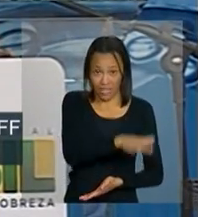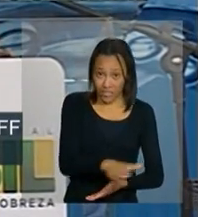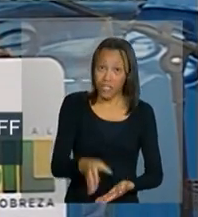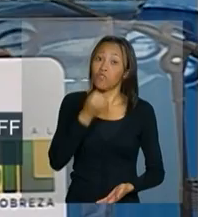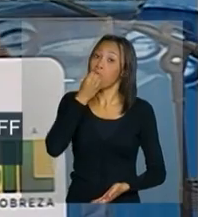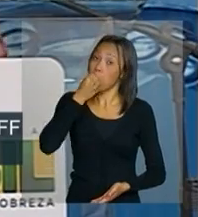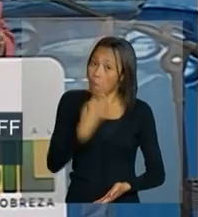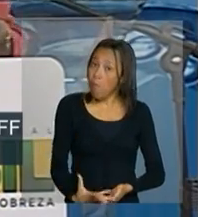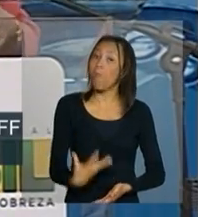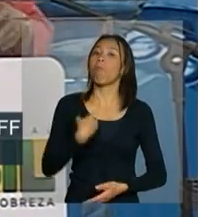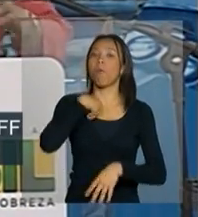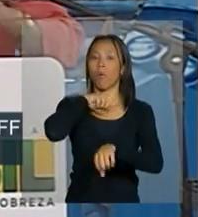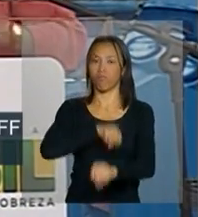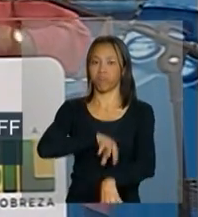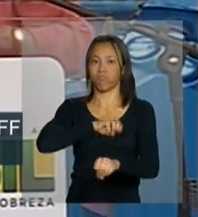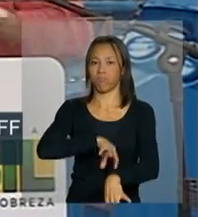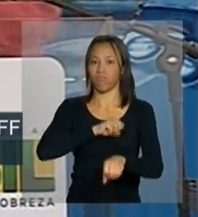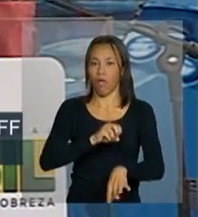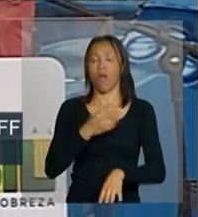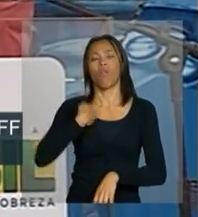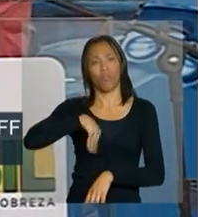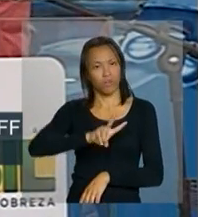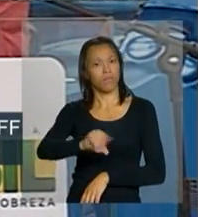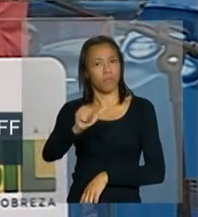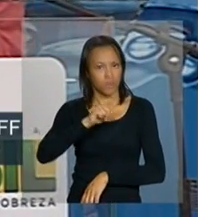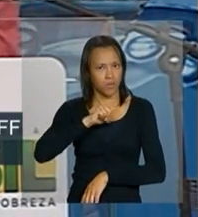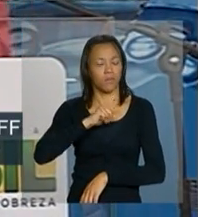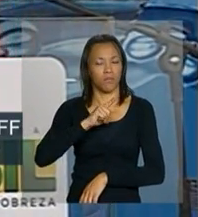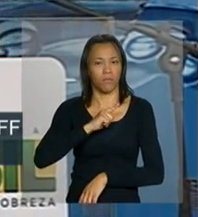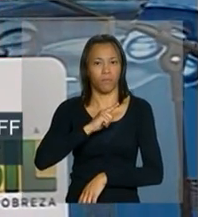boa educação, nós vamos ter